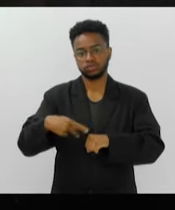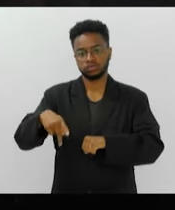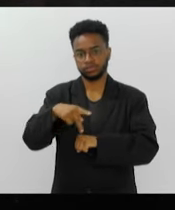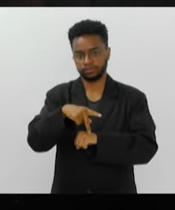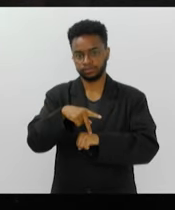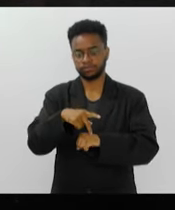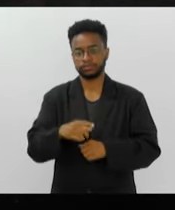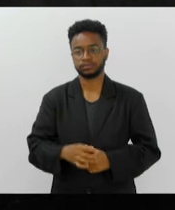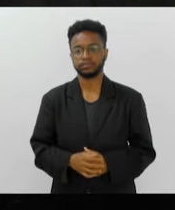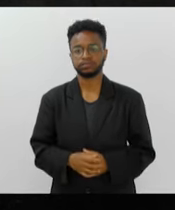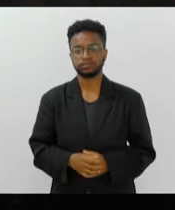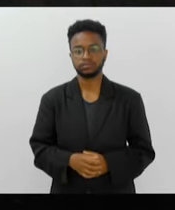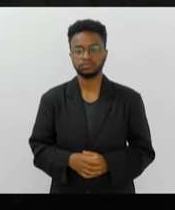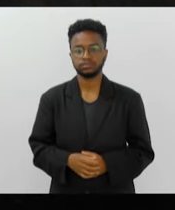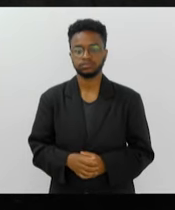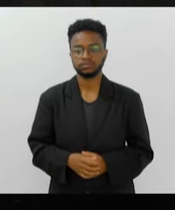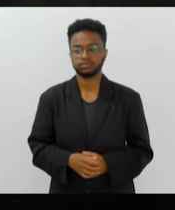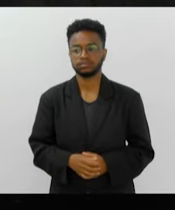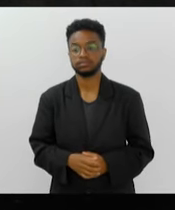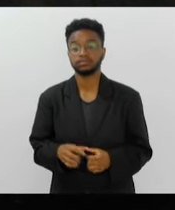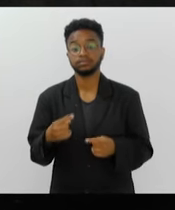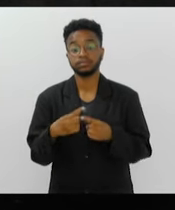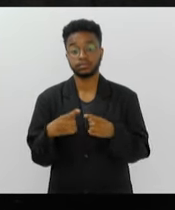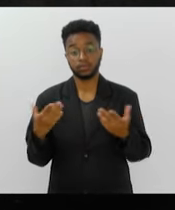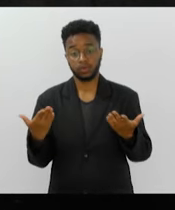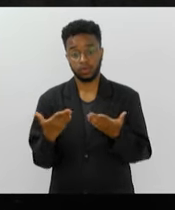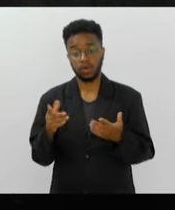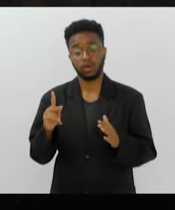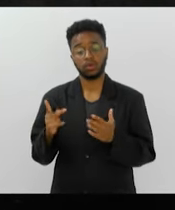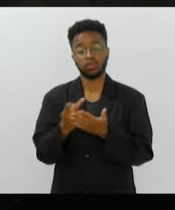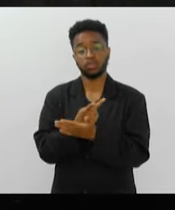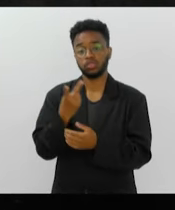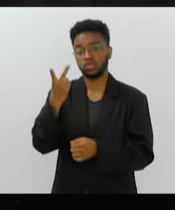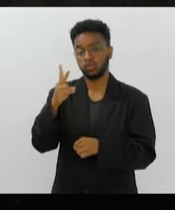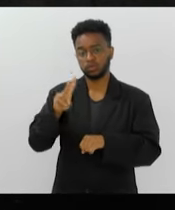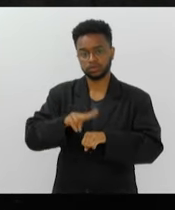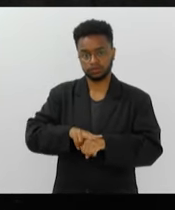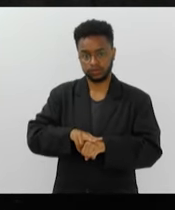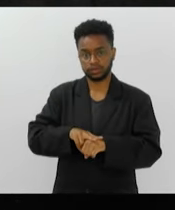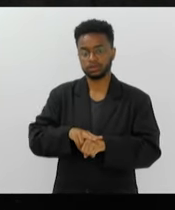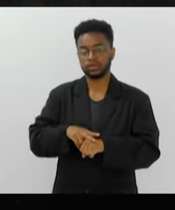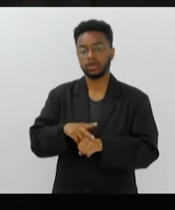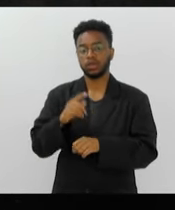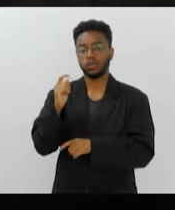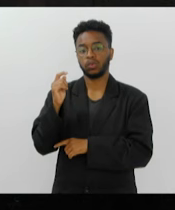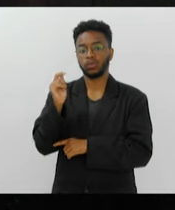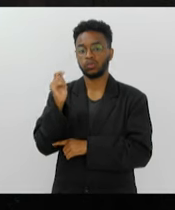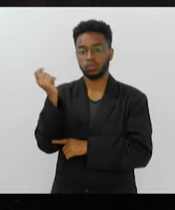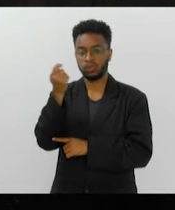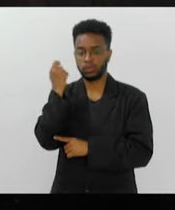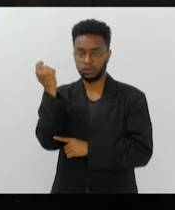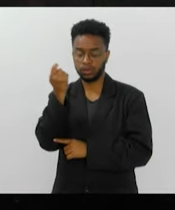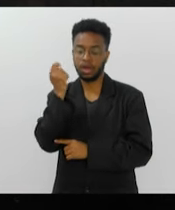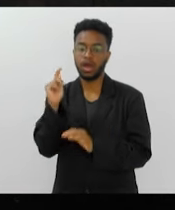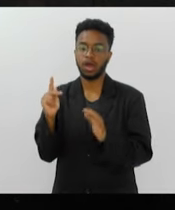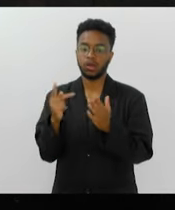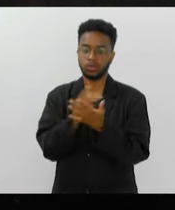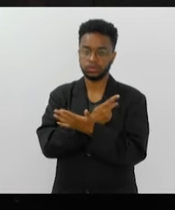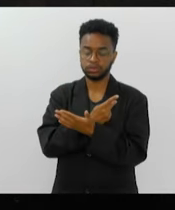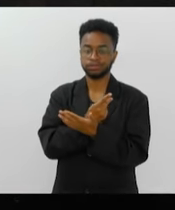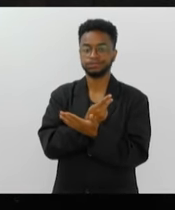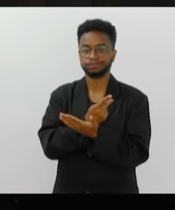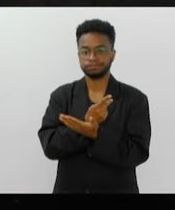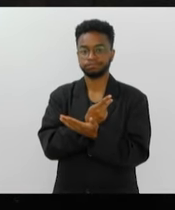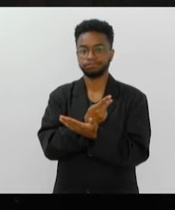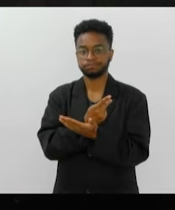mundo nós tivemos esse ano por duas vezes o Rio Grande do Sul sendo